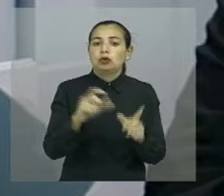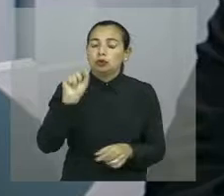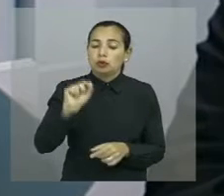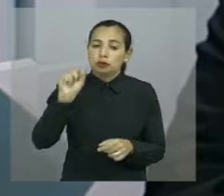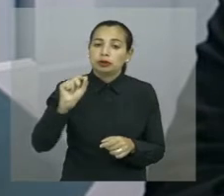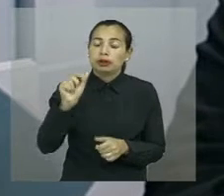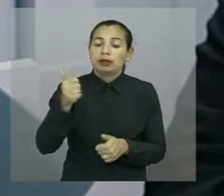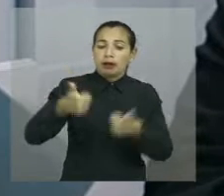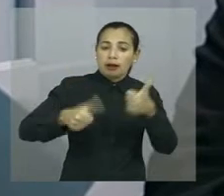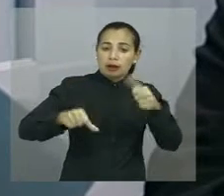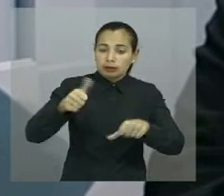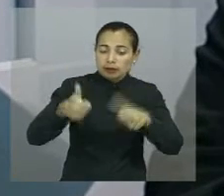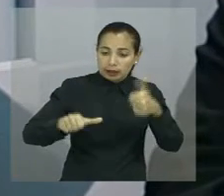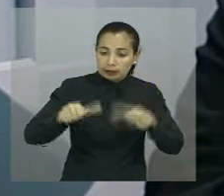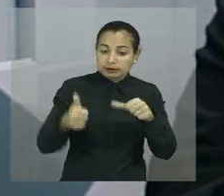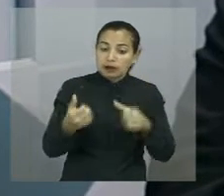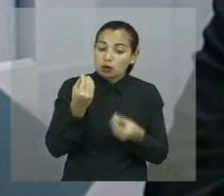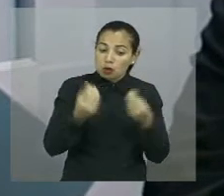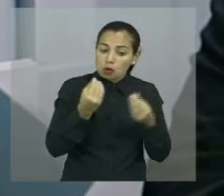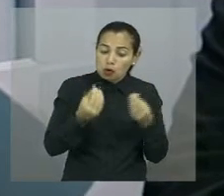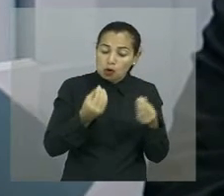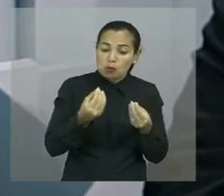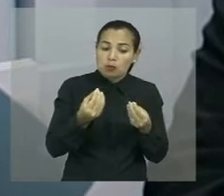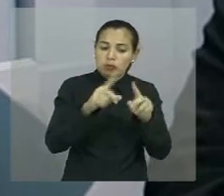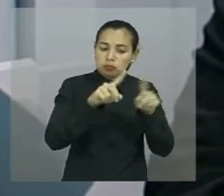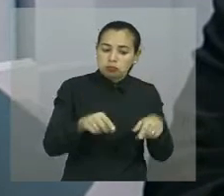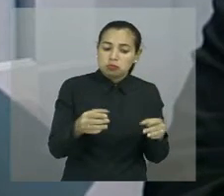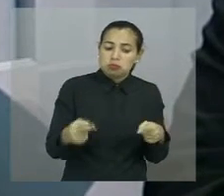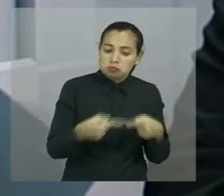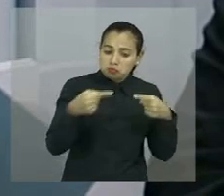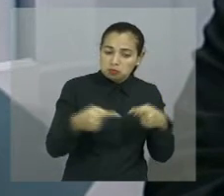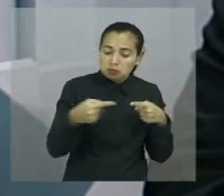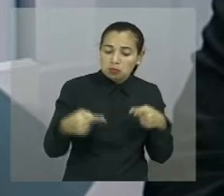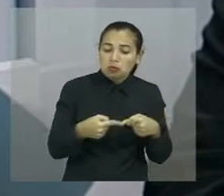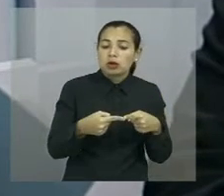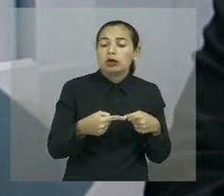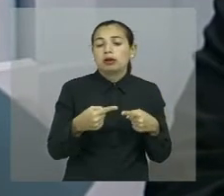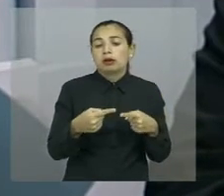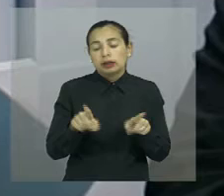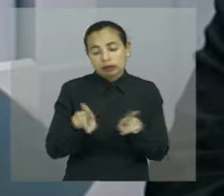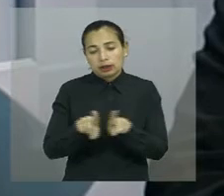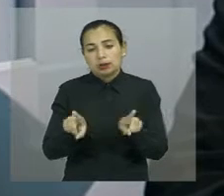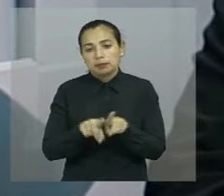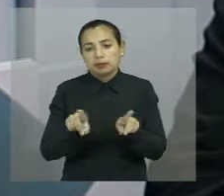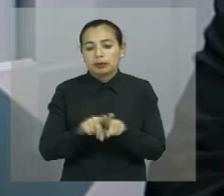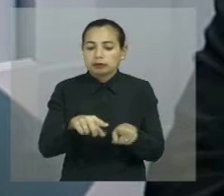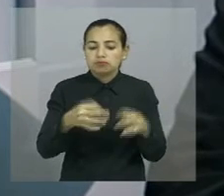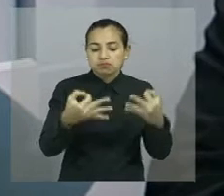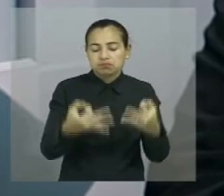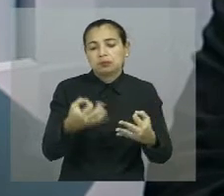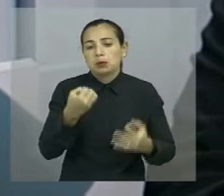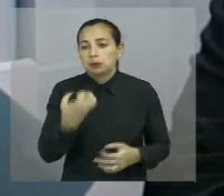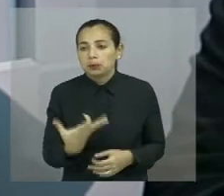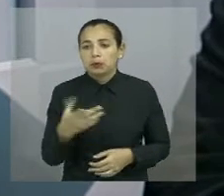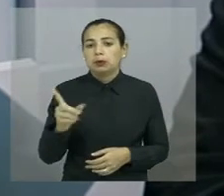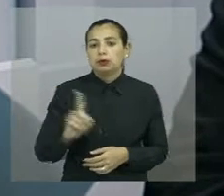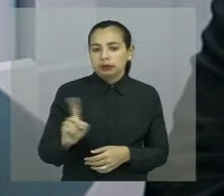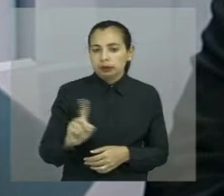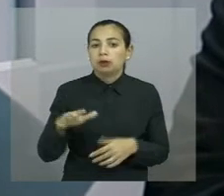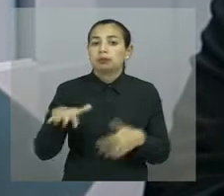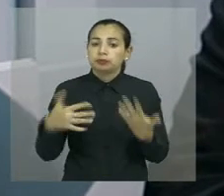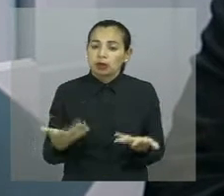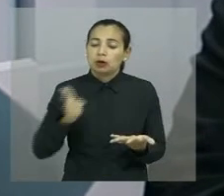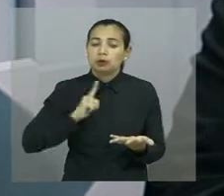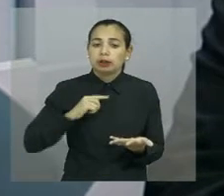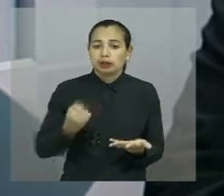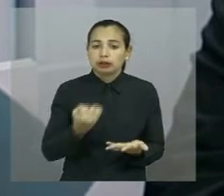no mesmo ato o mérito, a forma e o mérito. E aí, em relação à educação, foram apresentadas 5